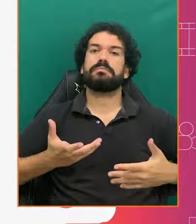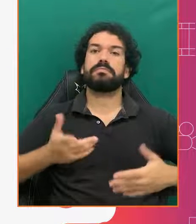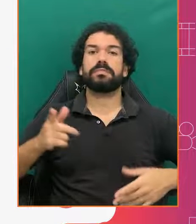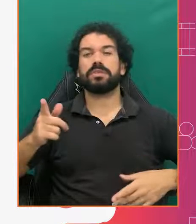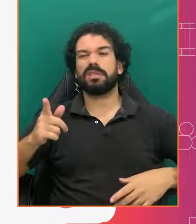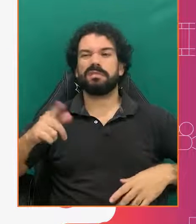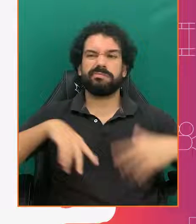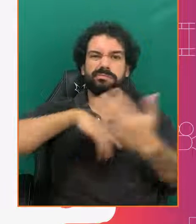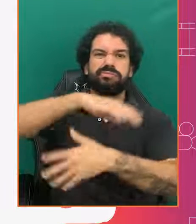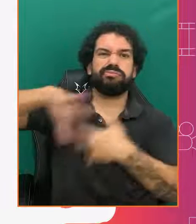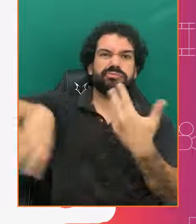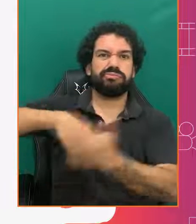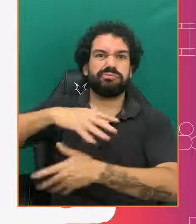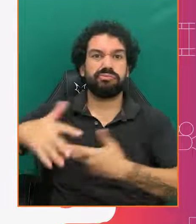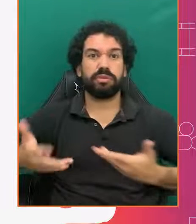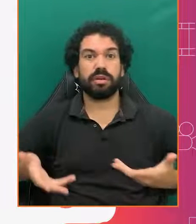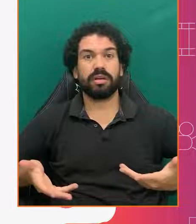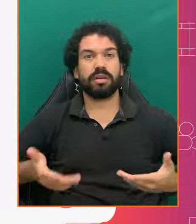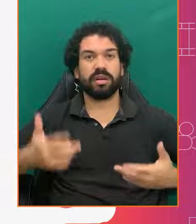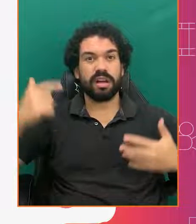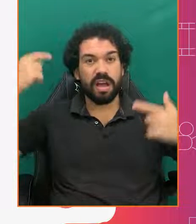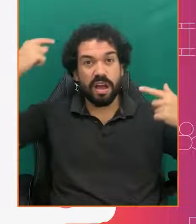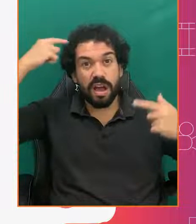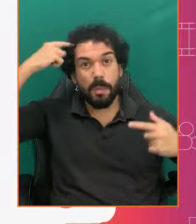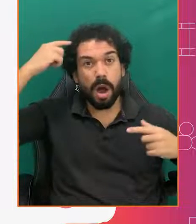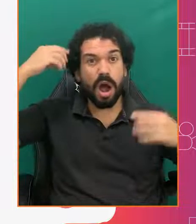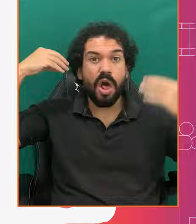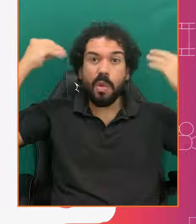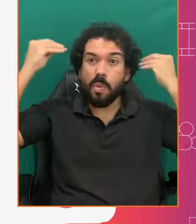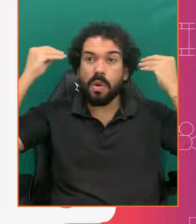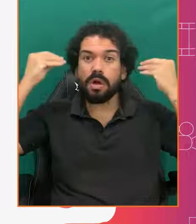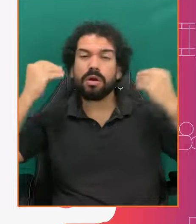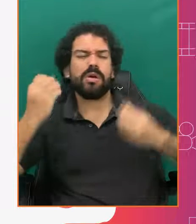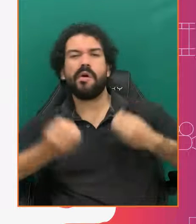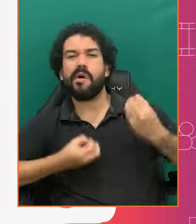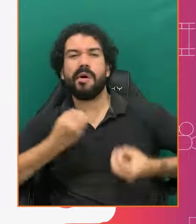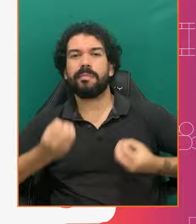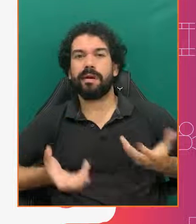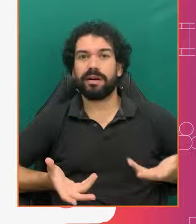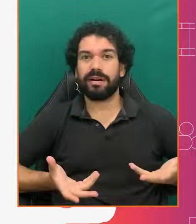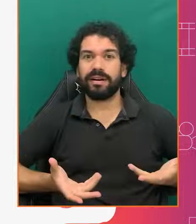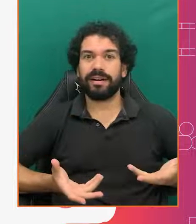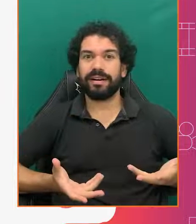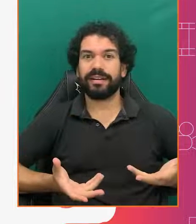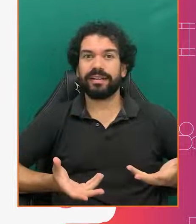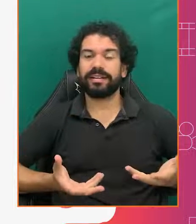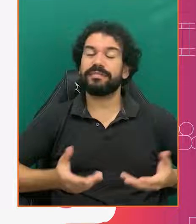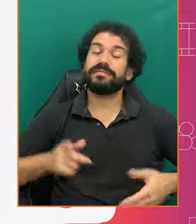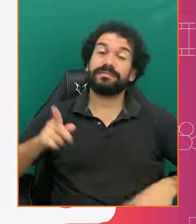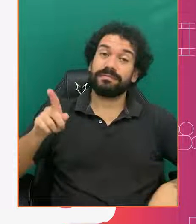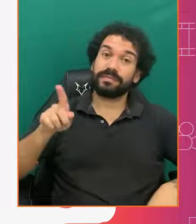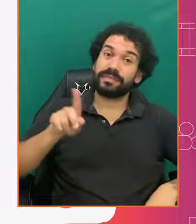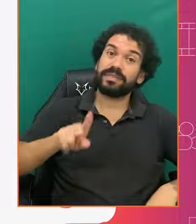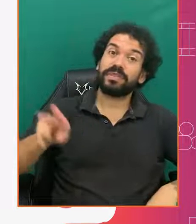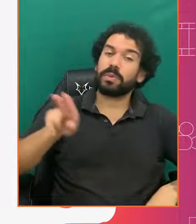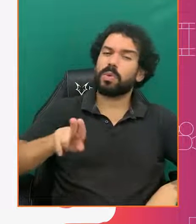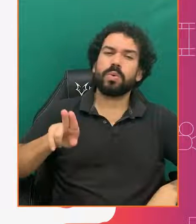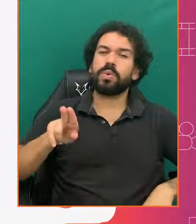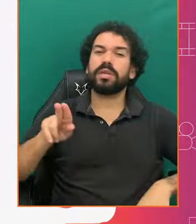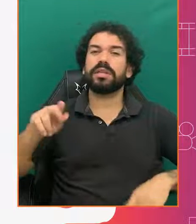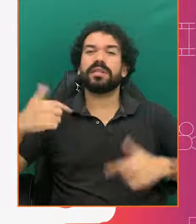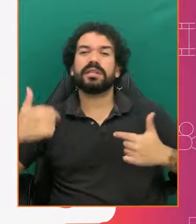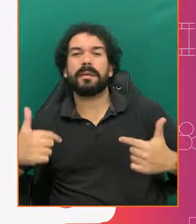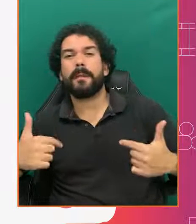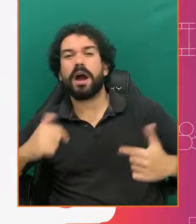que ele é bagunceiro. O cabelo do seu personagem vai ser como? Ele vai trabalhar com o